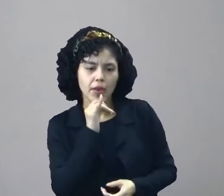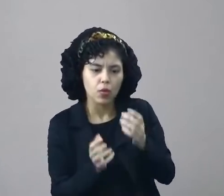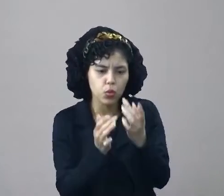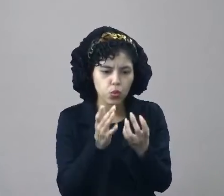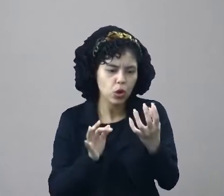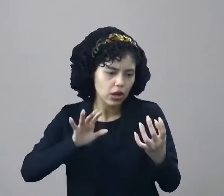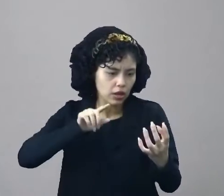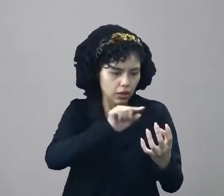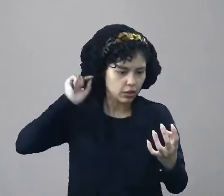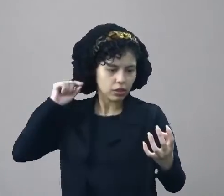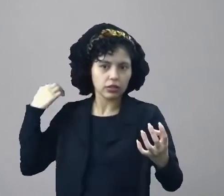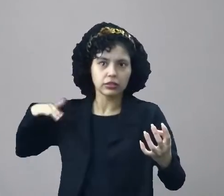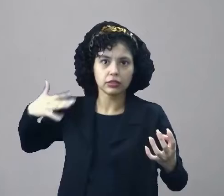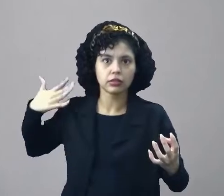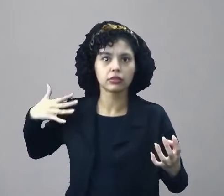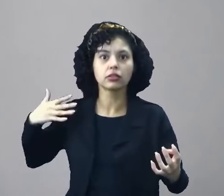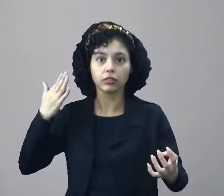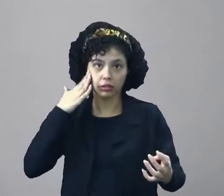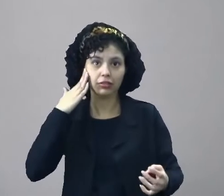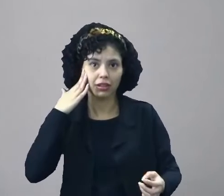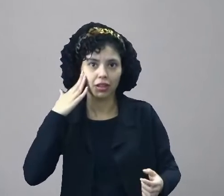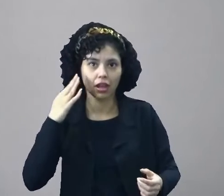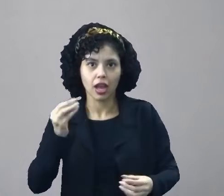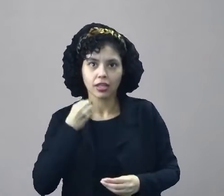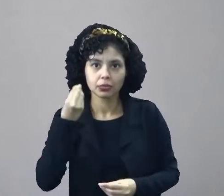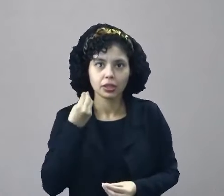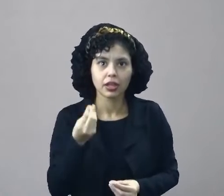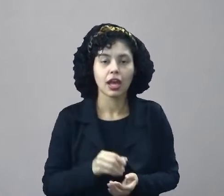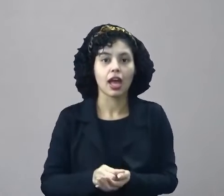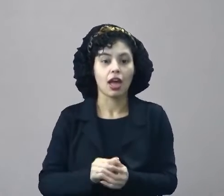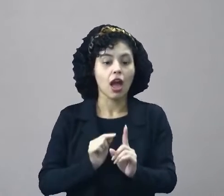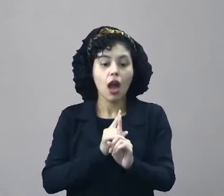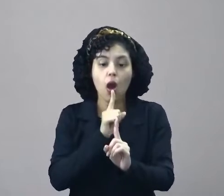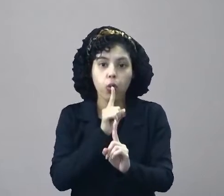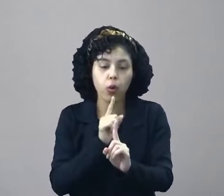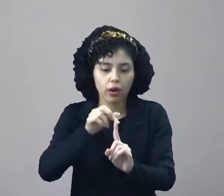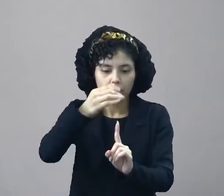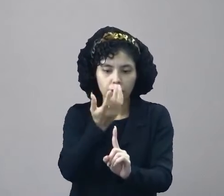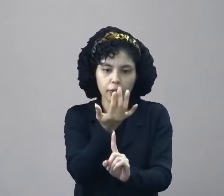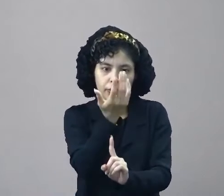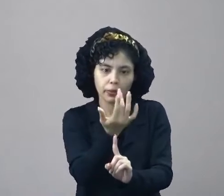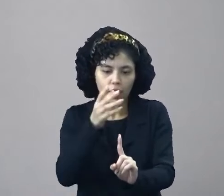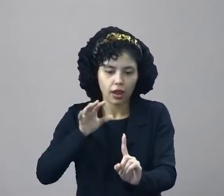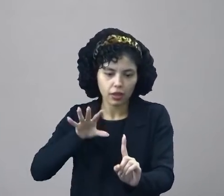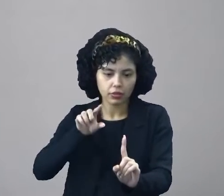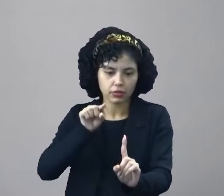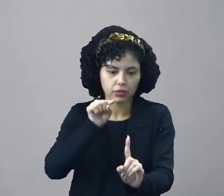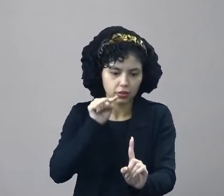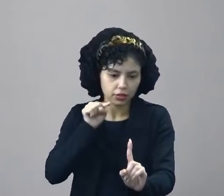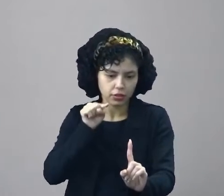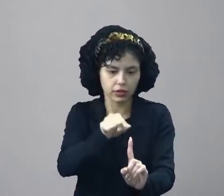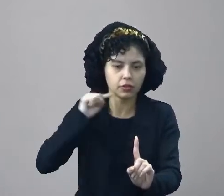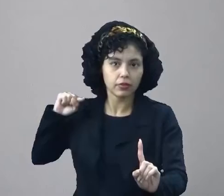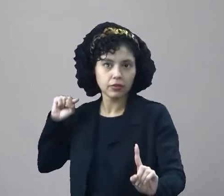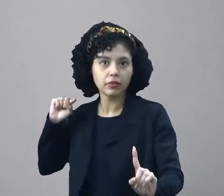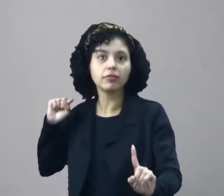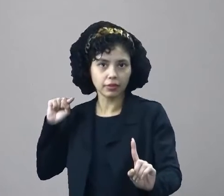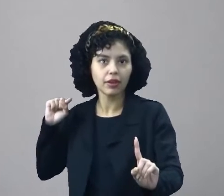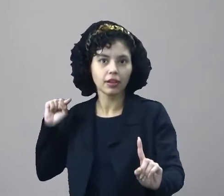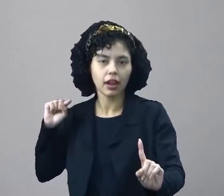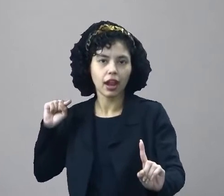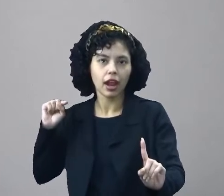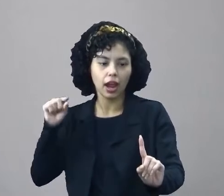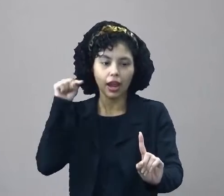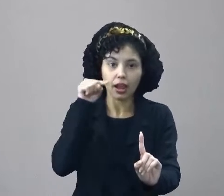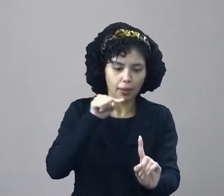eu tiro a mão. Ou, por exemplo, a experiência da vela. Se eu tenho uma chama lá acesa e se eu coloco o meu dedo lá na ponta da